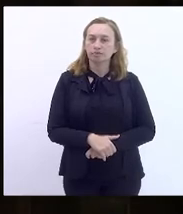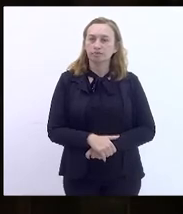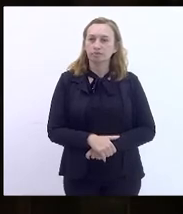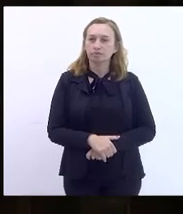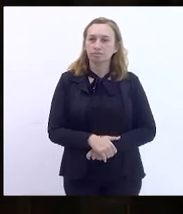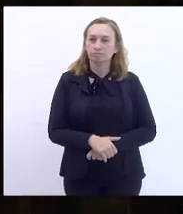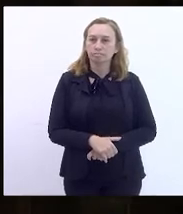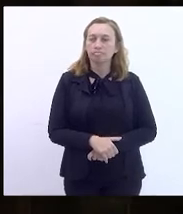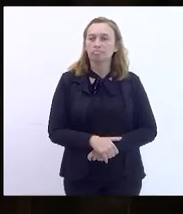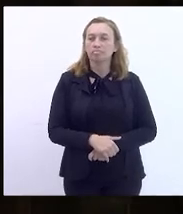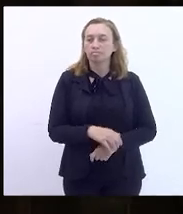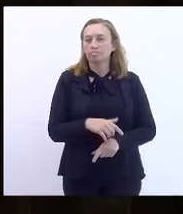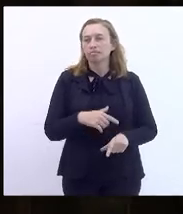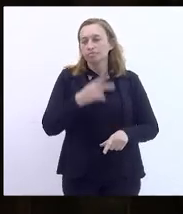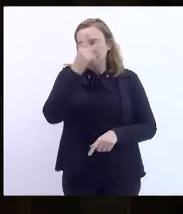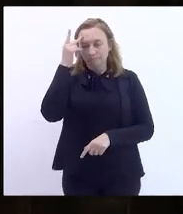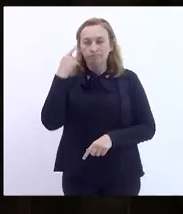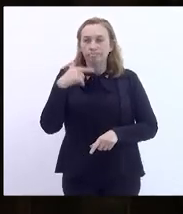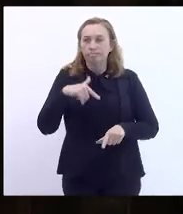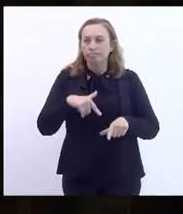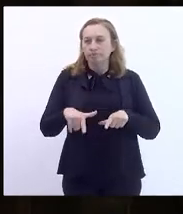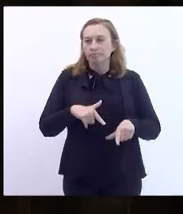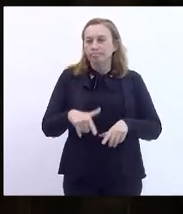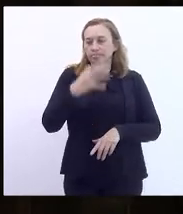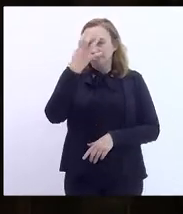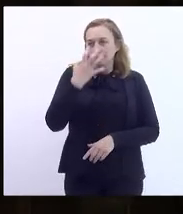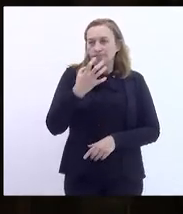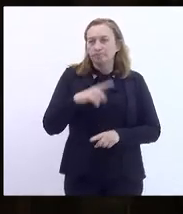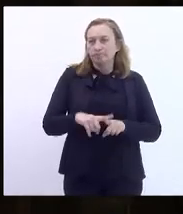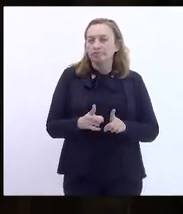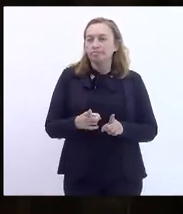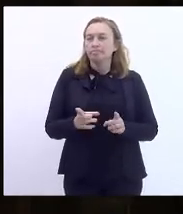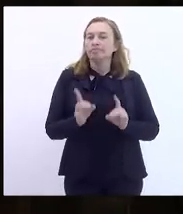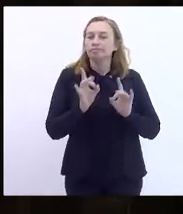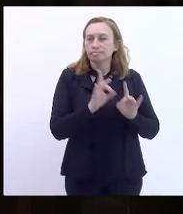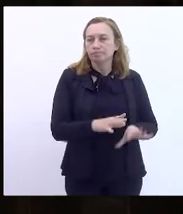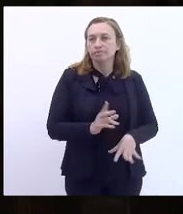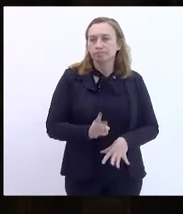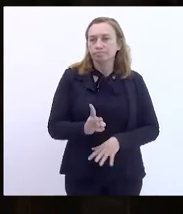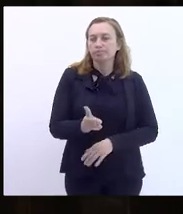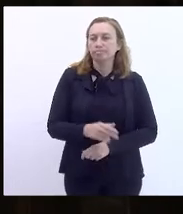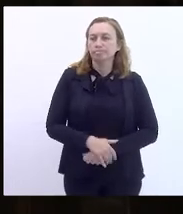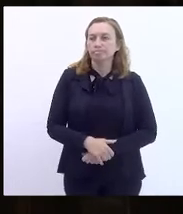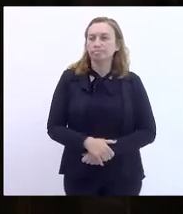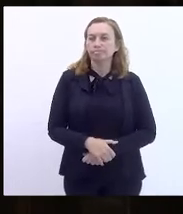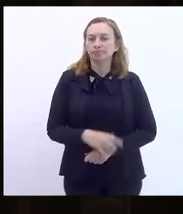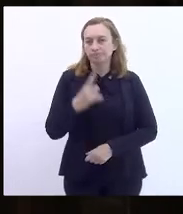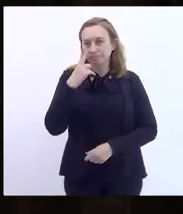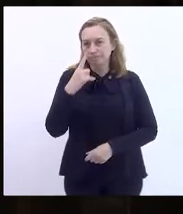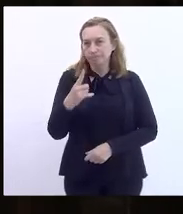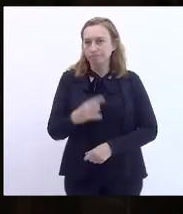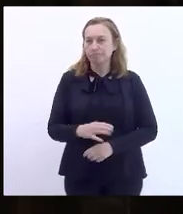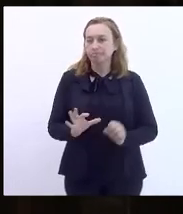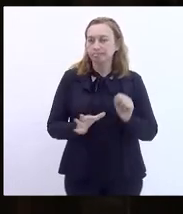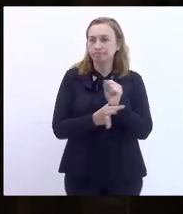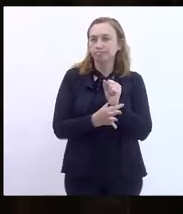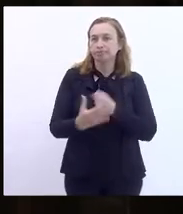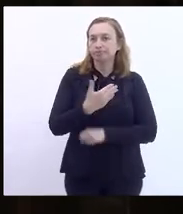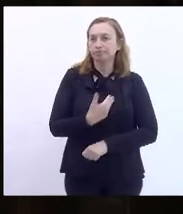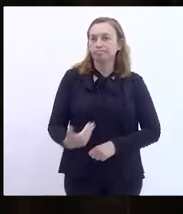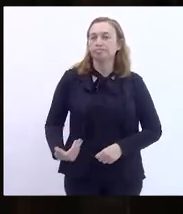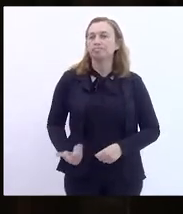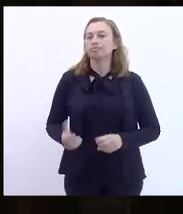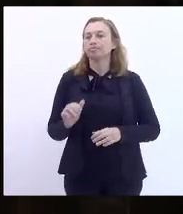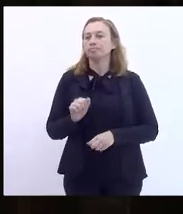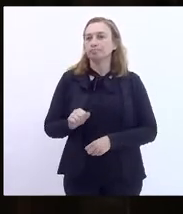pessoas sérias trabalhando nesses óculos mas o que predomina esse tipo de abandono né a gente vê a presença da Segurança Pública